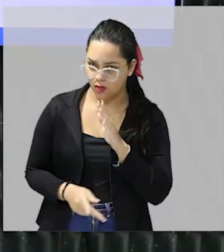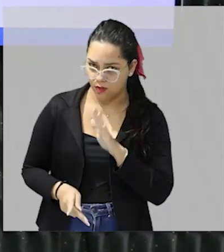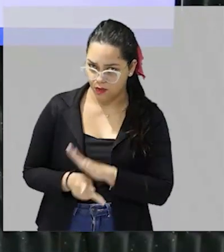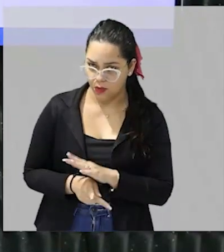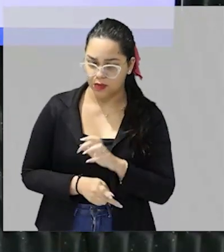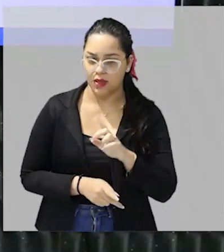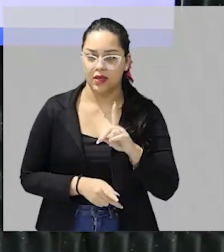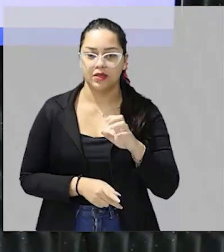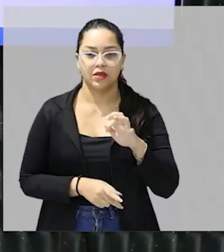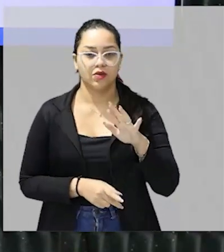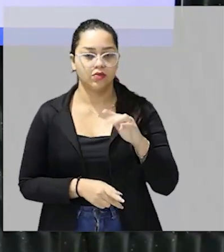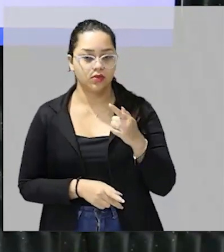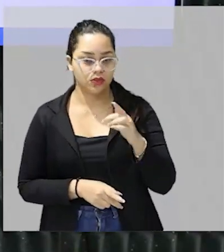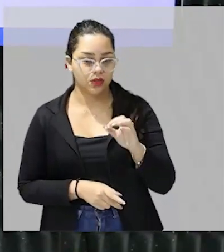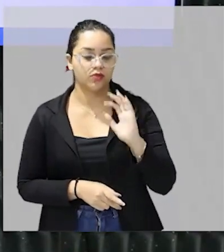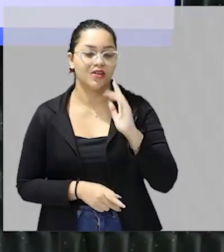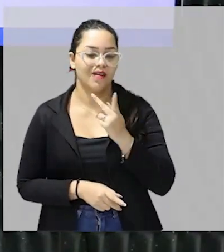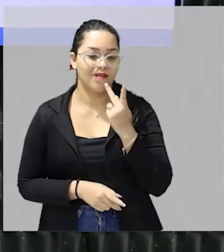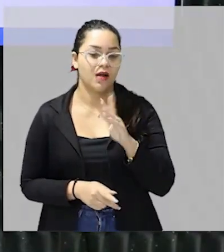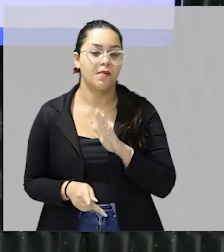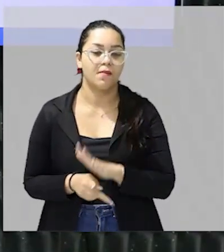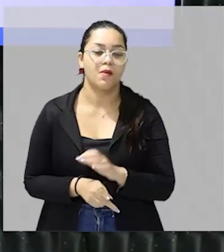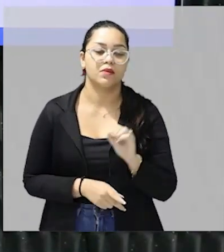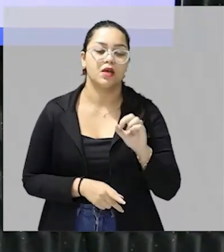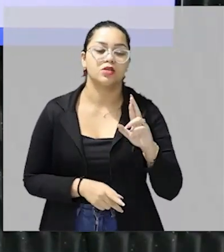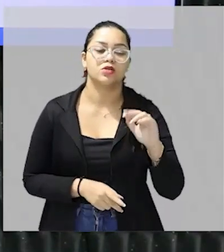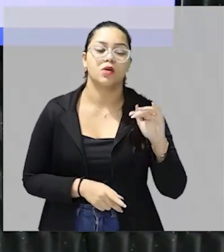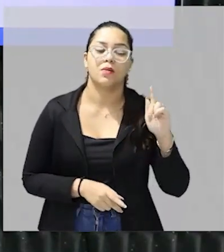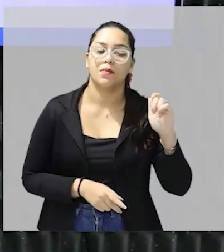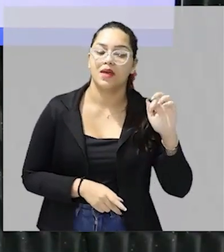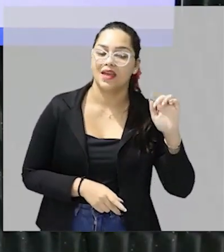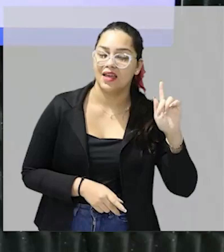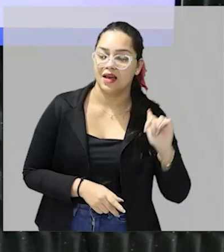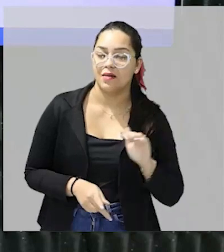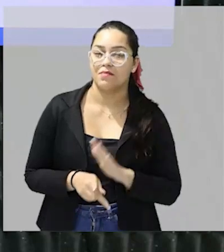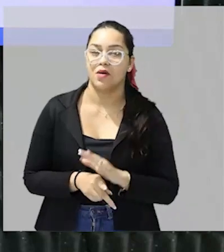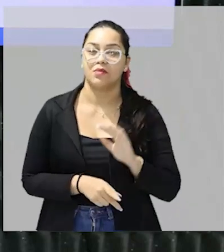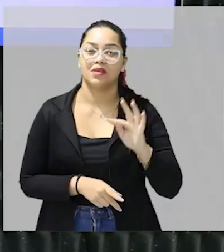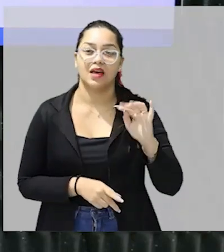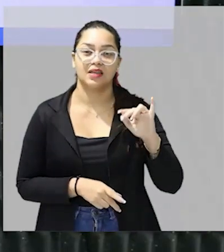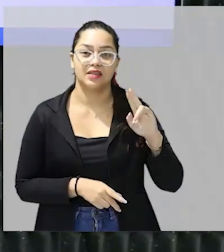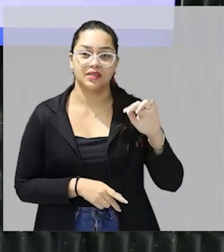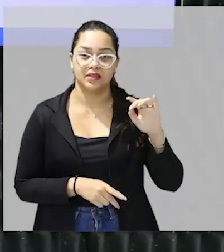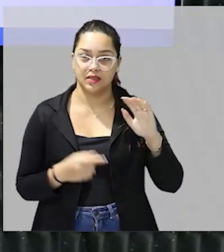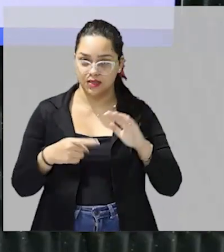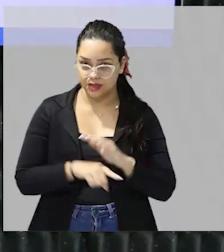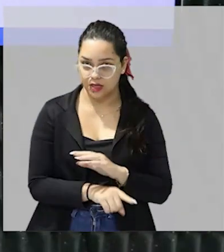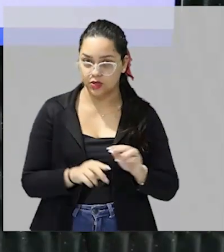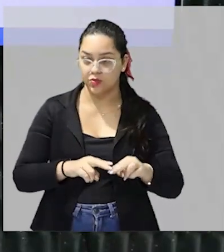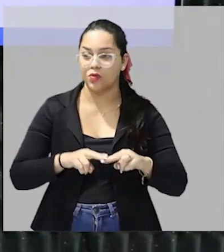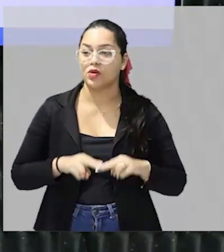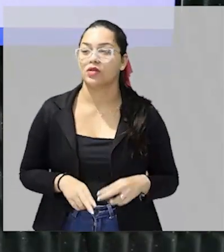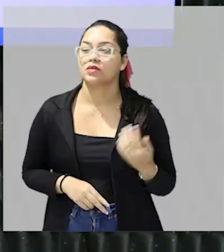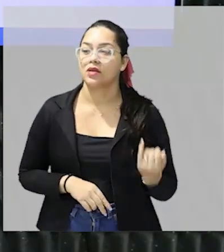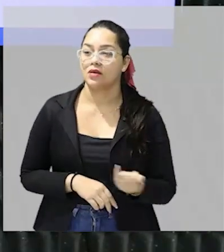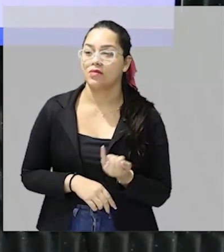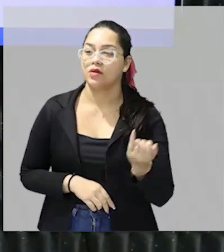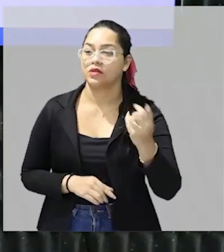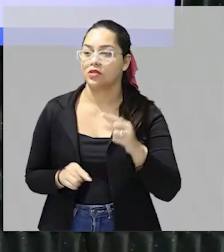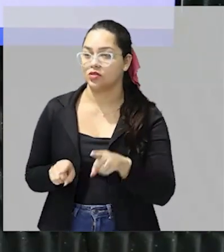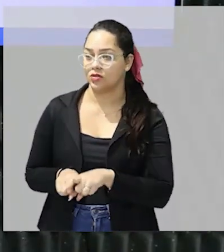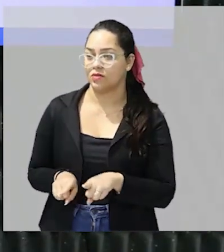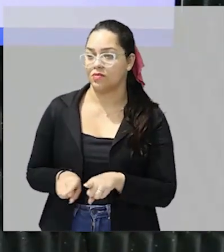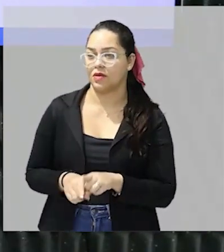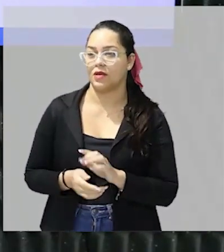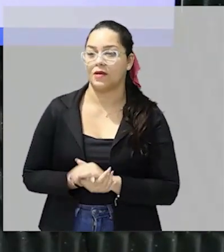velocidade de execução, eu já falo do aumento da sobrecarga em quê? Na intensidade. Por isso a importância do treinamento